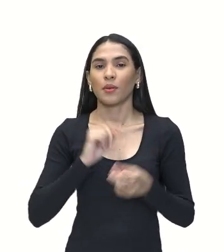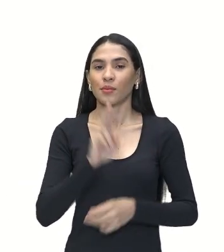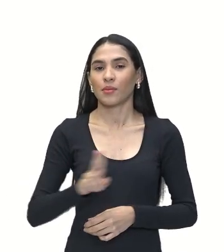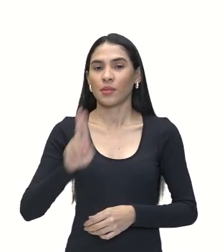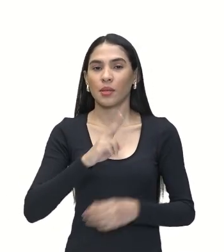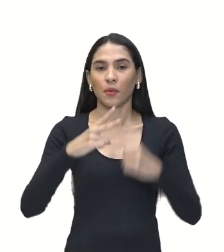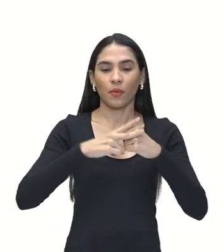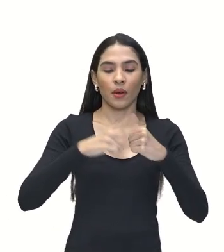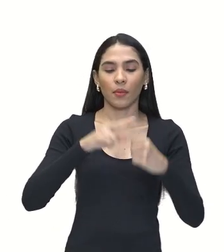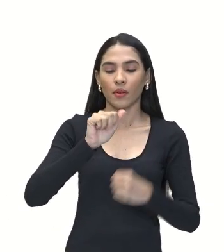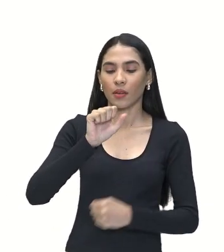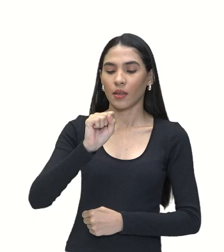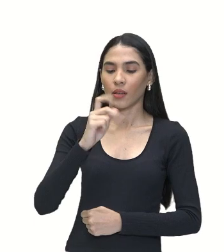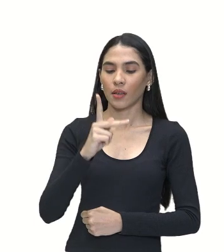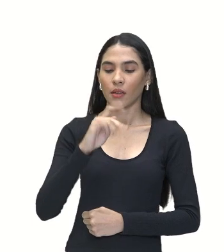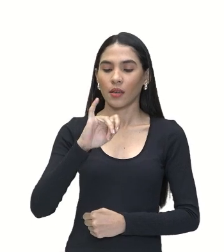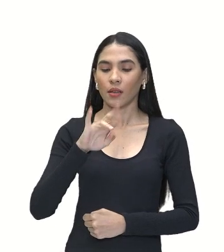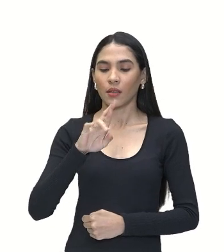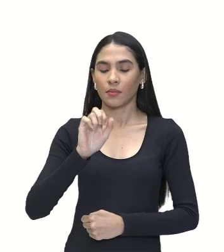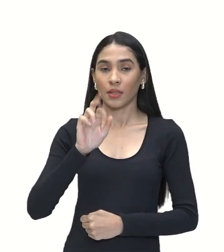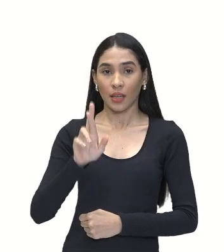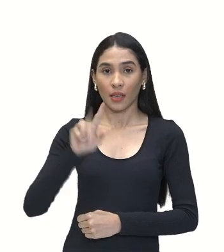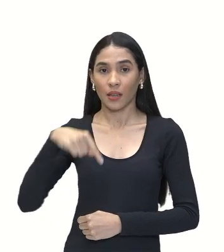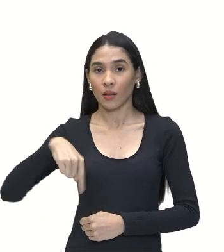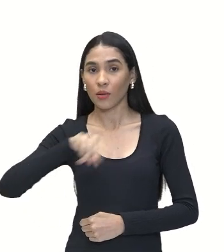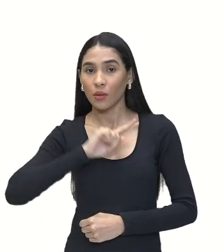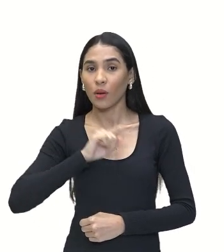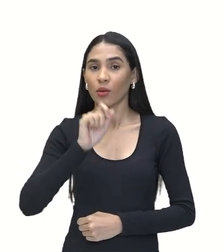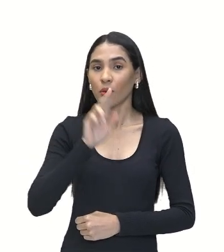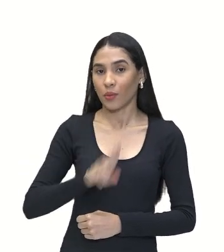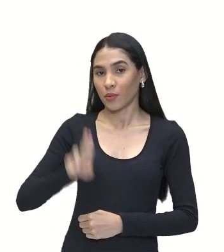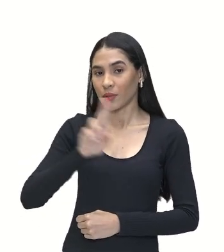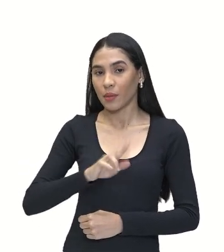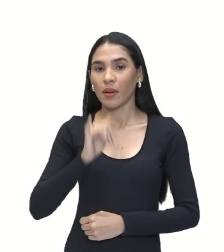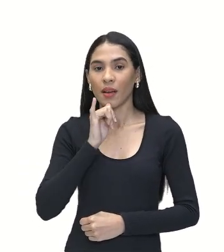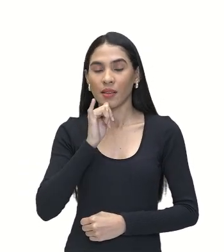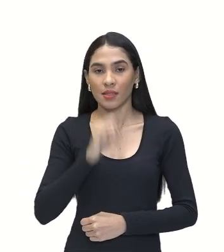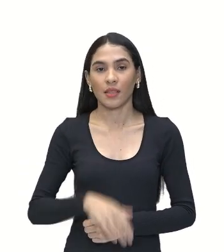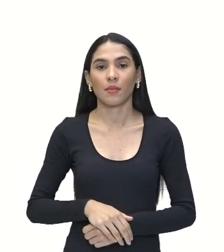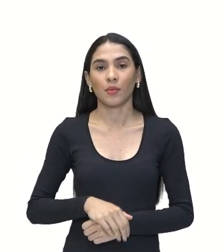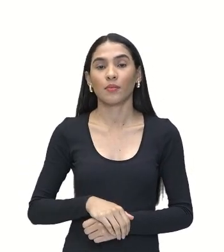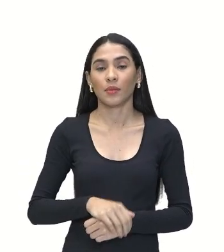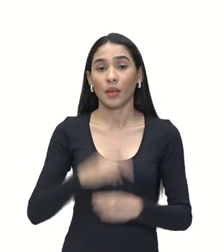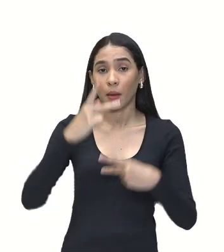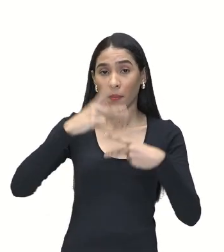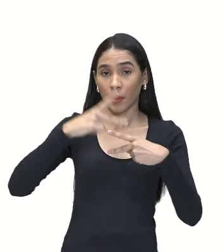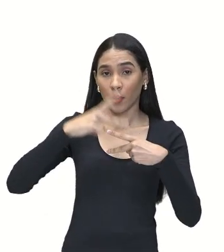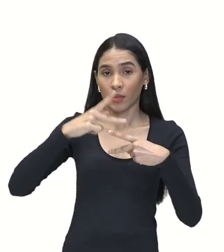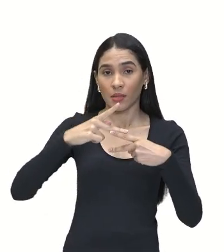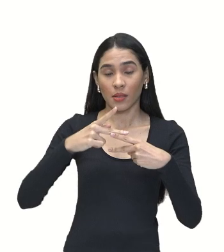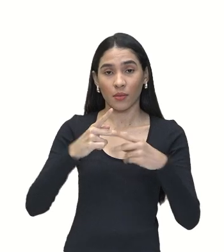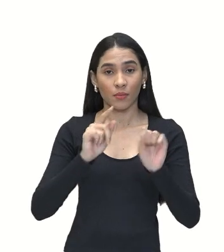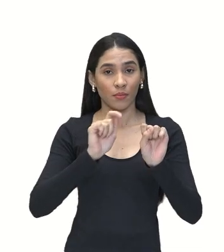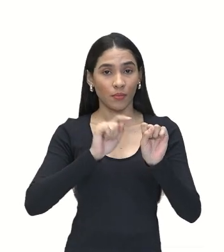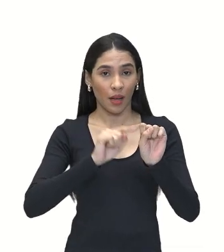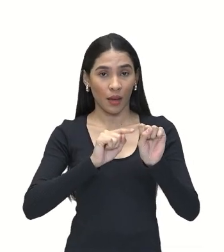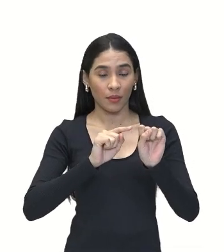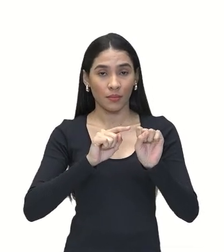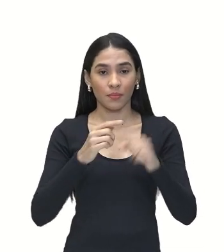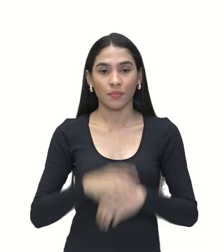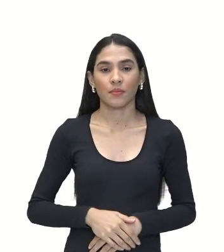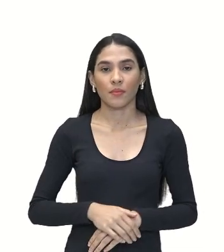o verbo aspirar, ok? Nós vamos ter que fazer uso dessa preposição, e ela apareceu aqui, ó.